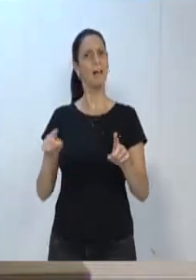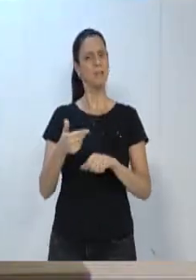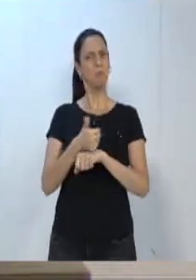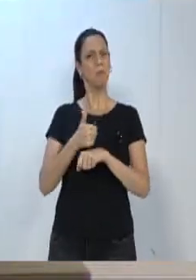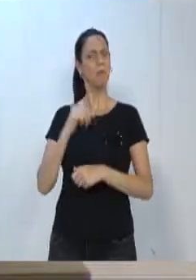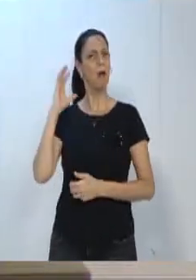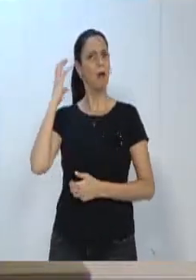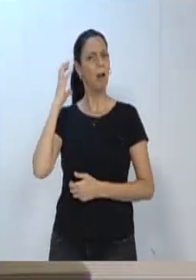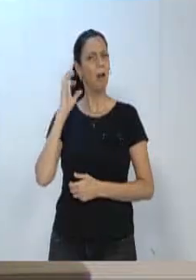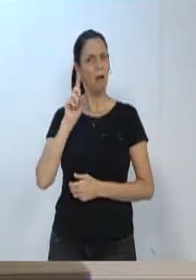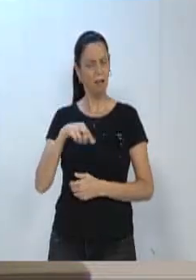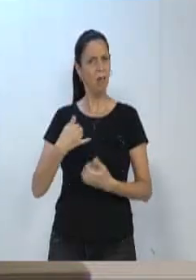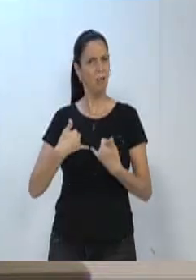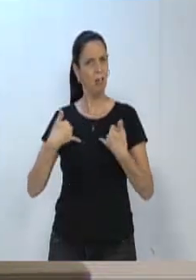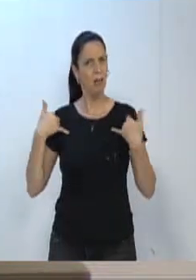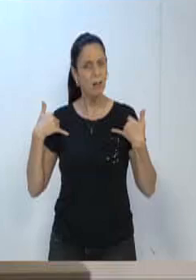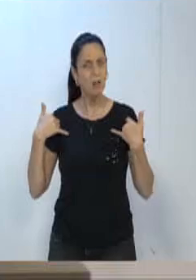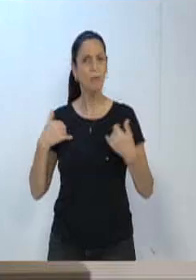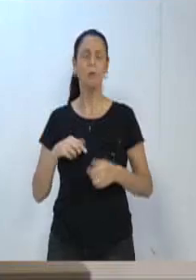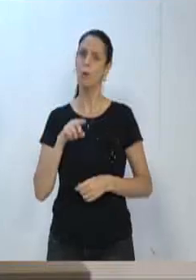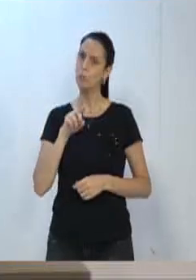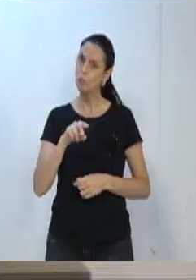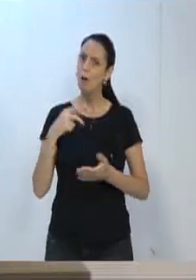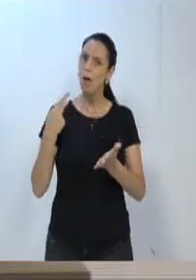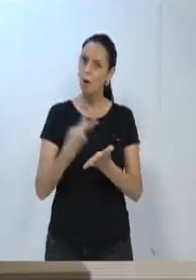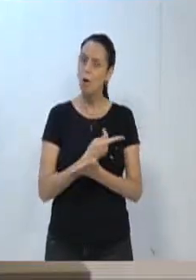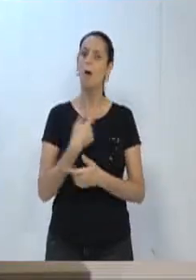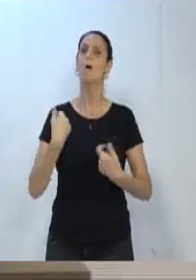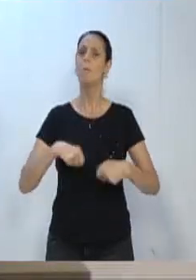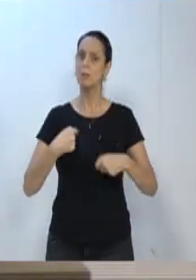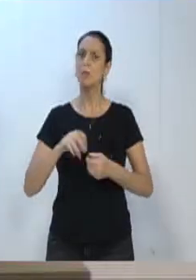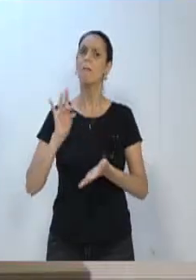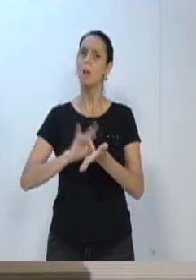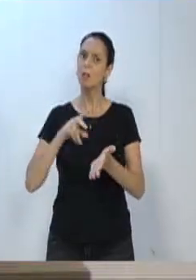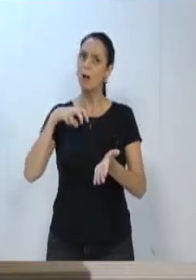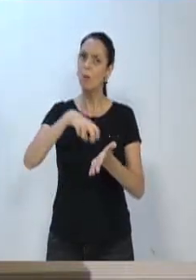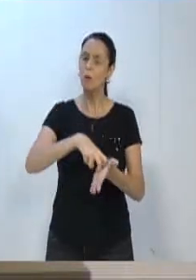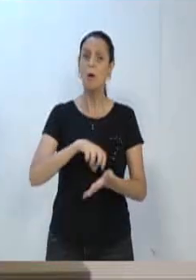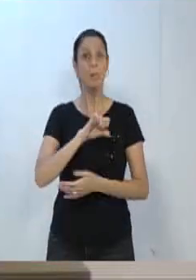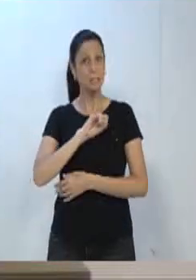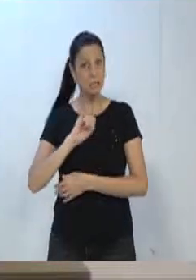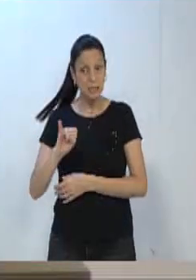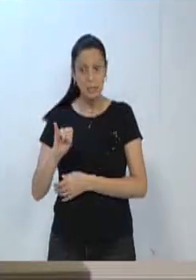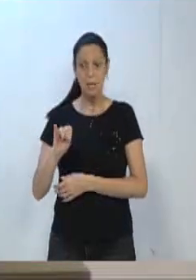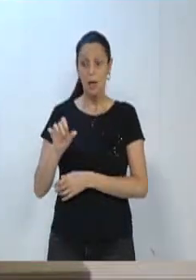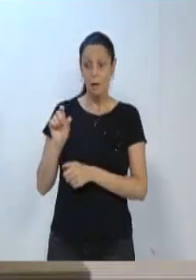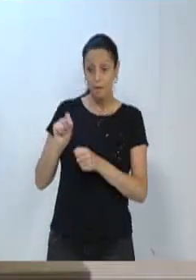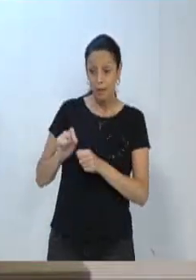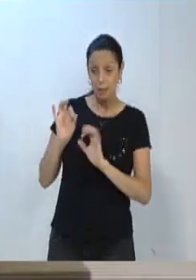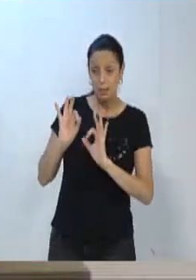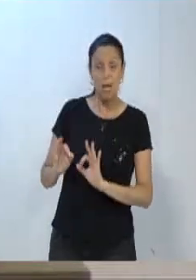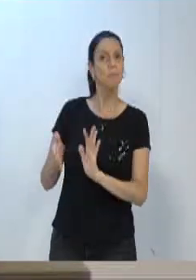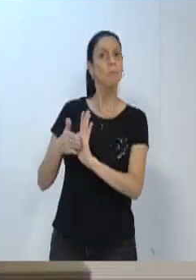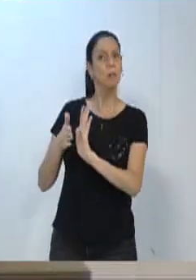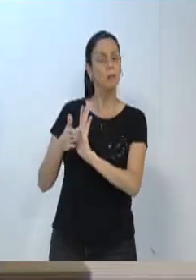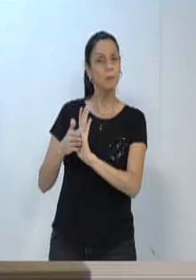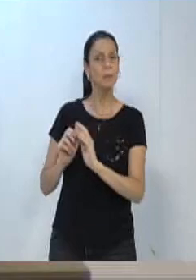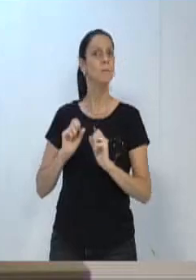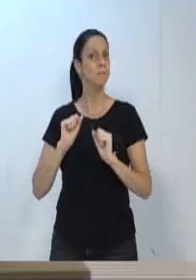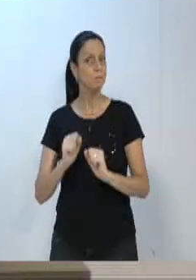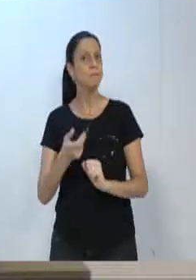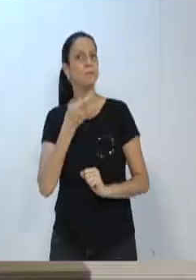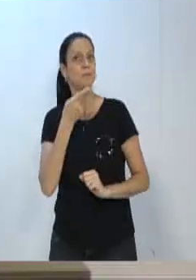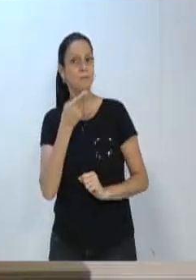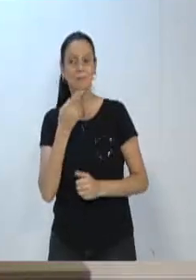Tem que fazer acontecer. Errou, tem que pagar pelo erro, vereador Adriano. Mas acertou, também não custa falar. Parabéns à Câmara de Vereadores pelas indicações,